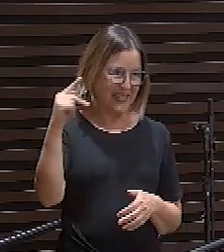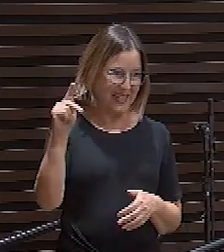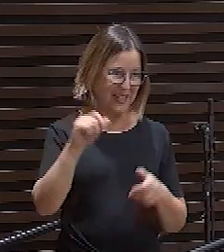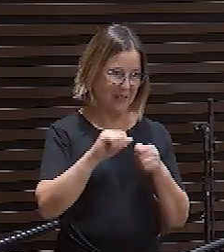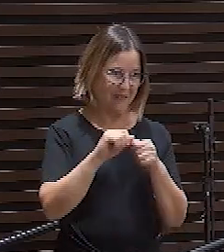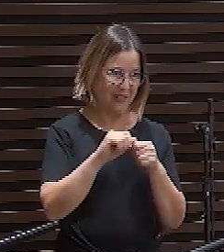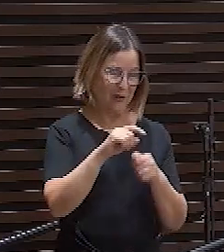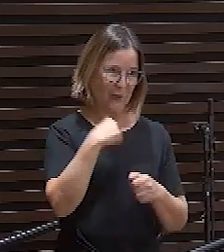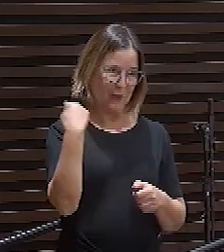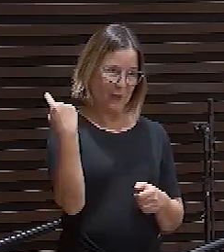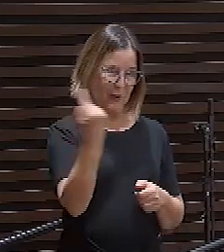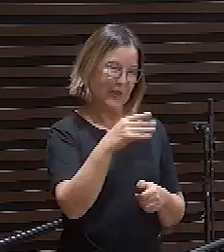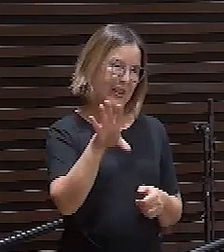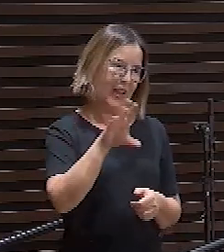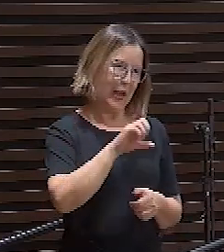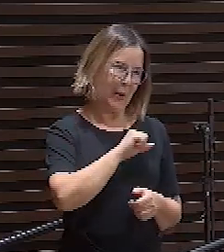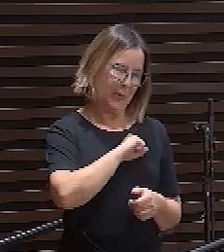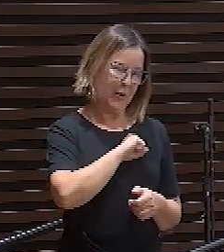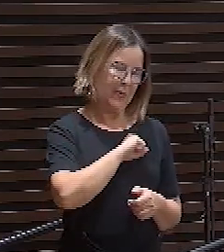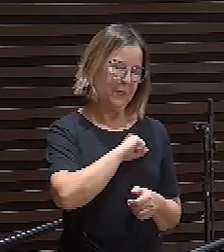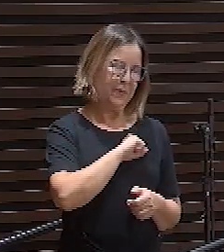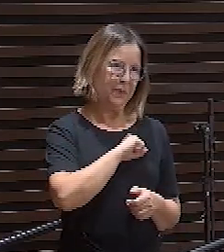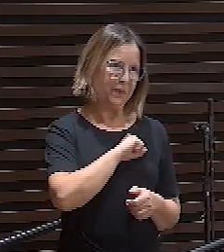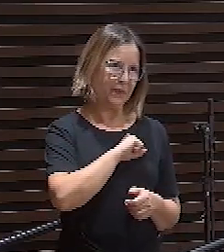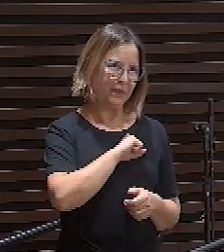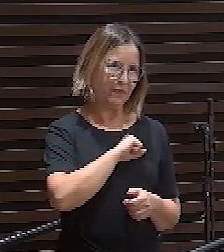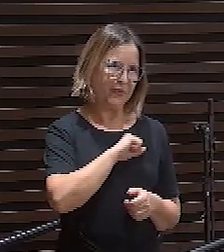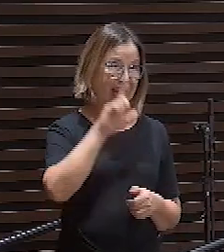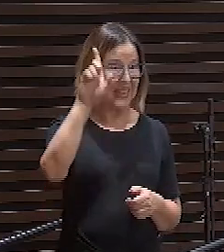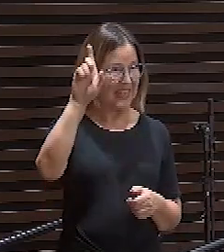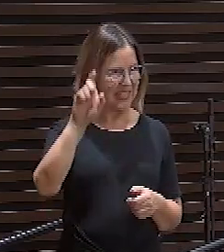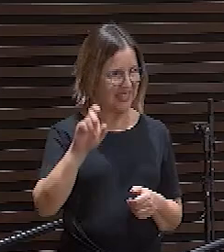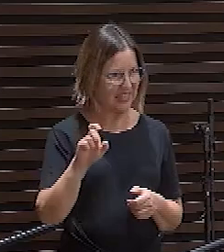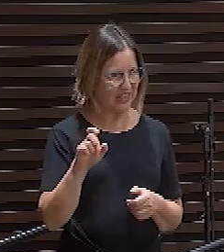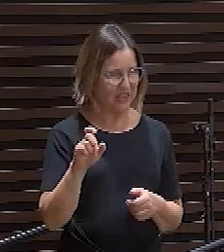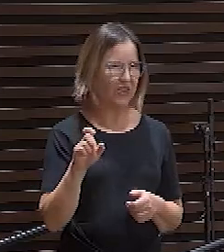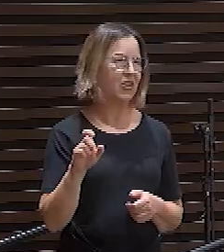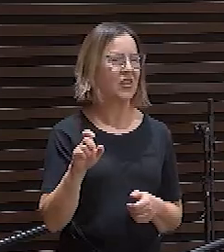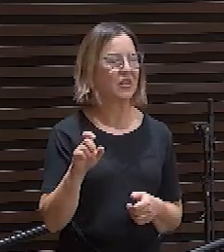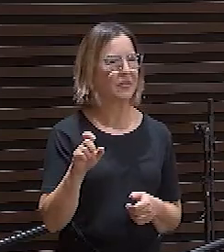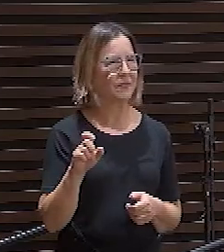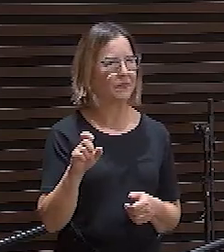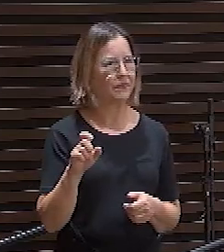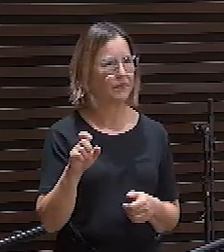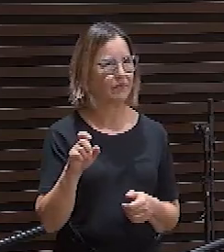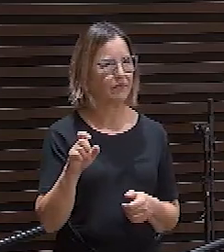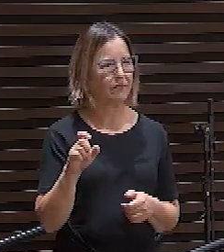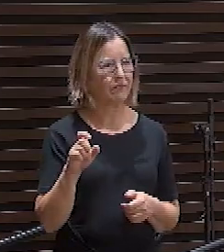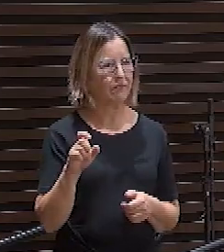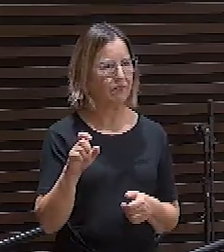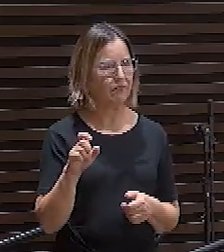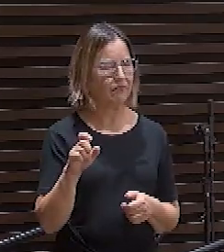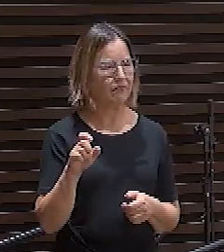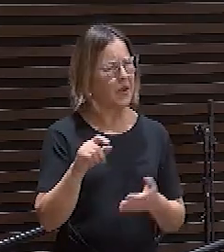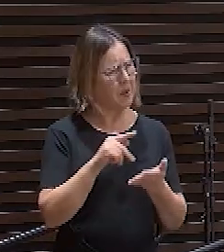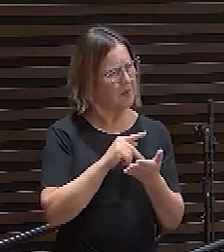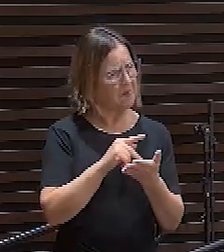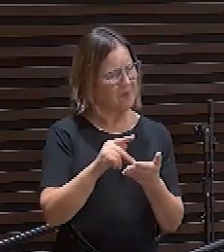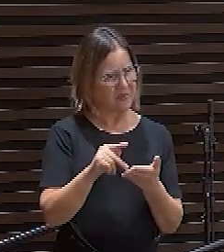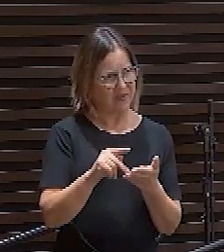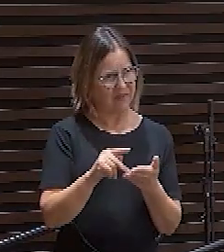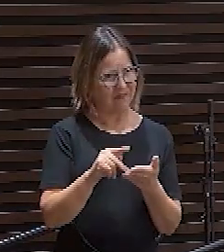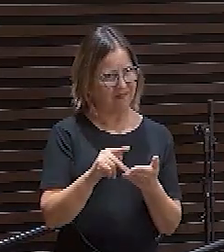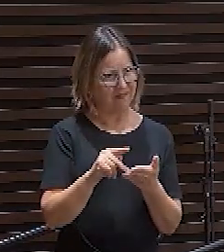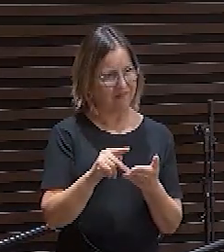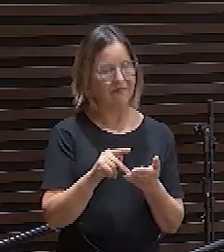nosso amor seja um amor sem nenhum interesse, sem nenhuma